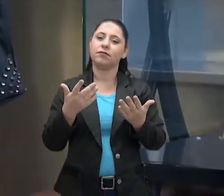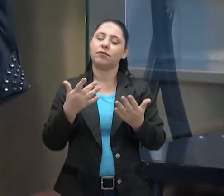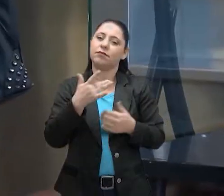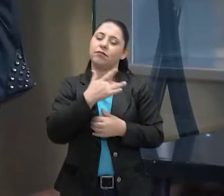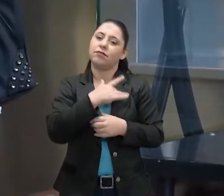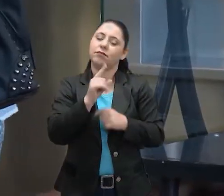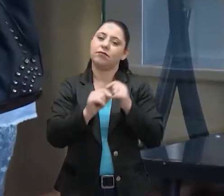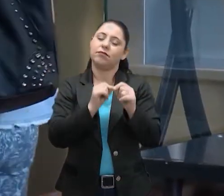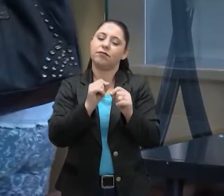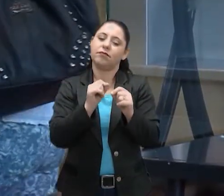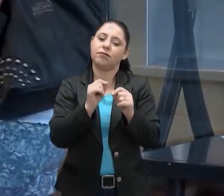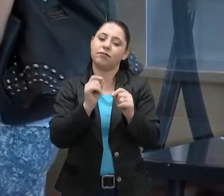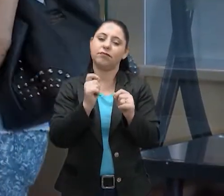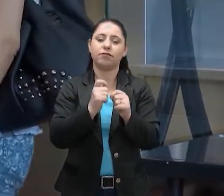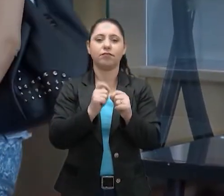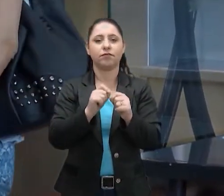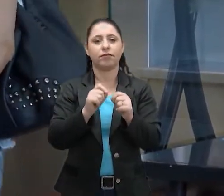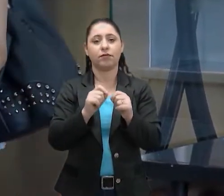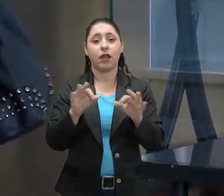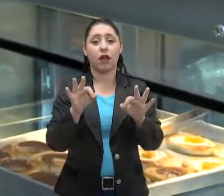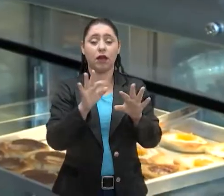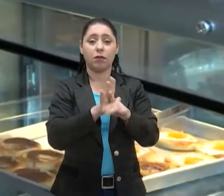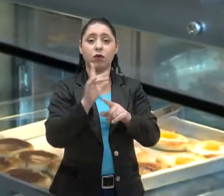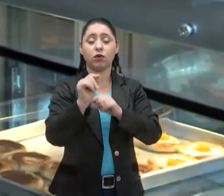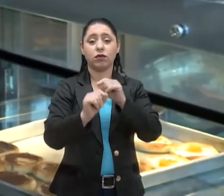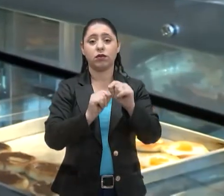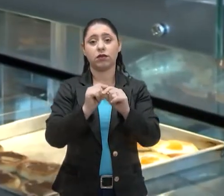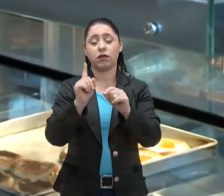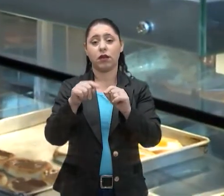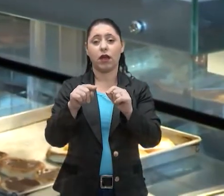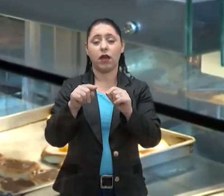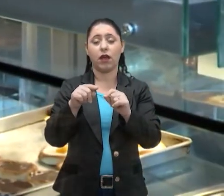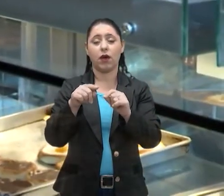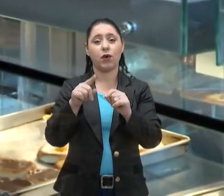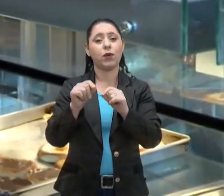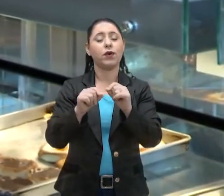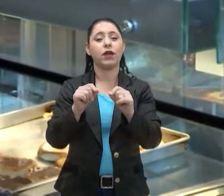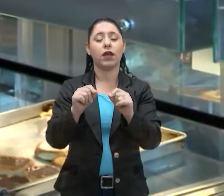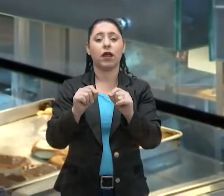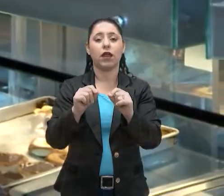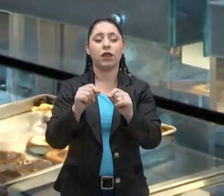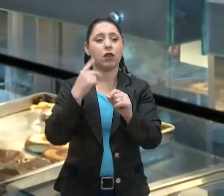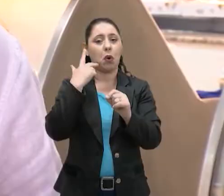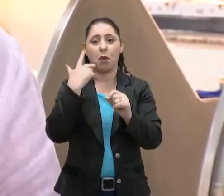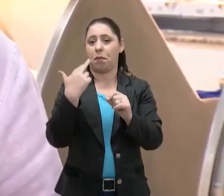a gente toca dessa maneira, né? Que acabou virando um case, né?